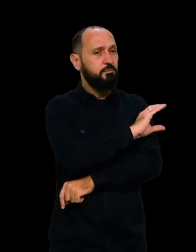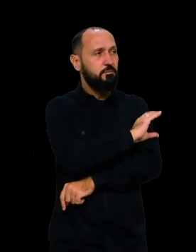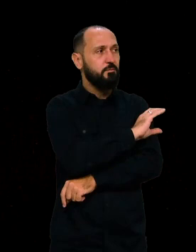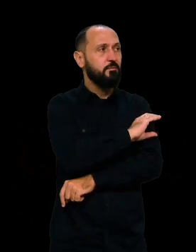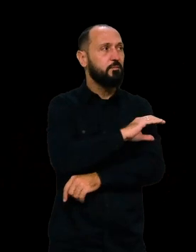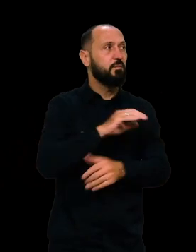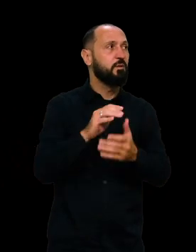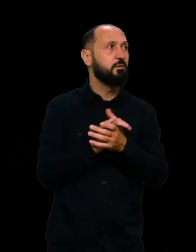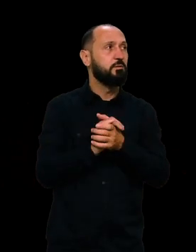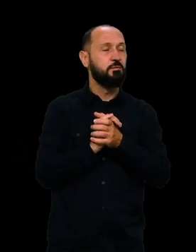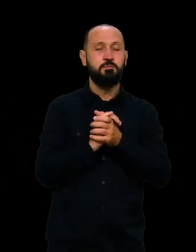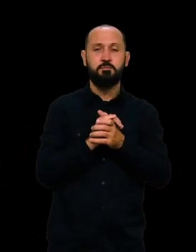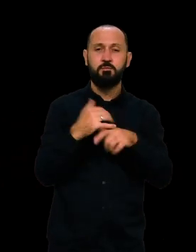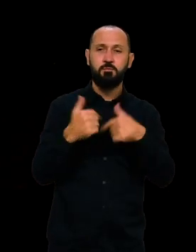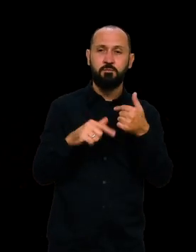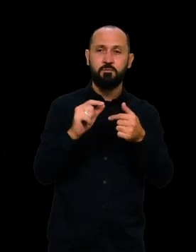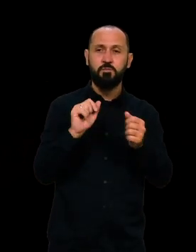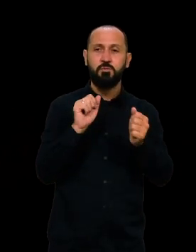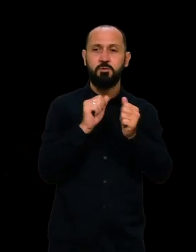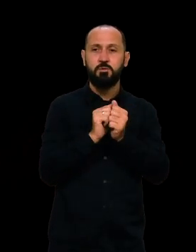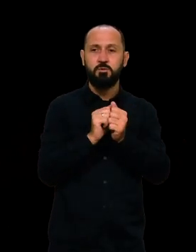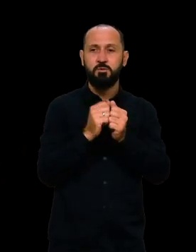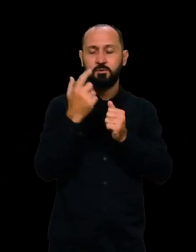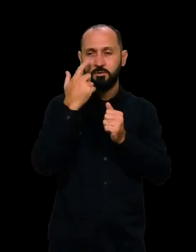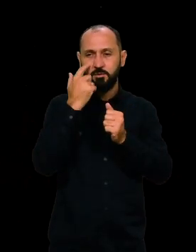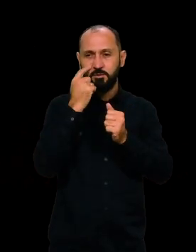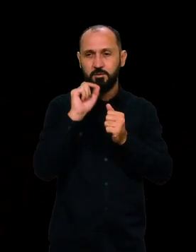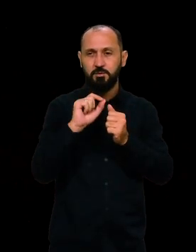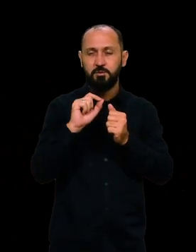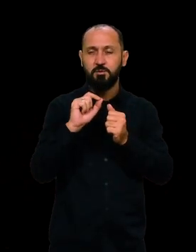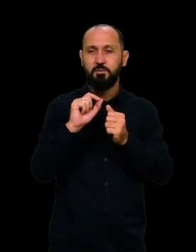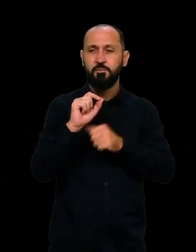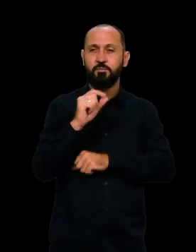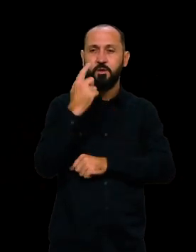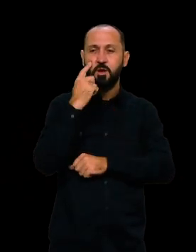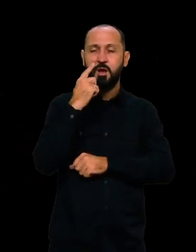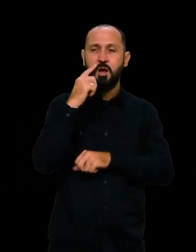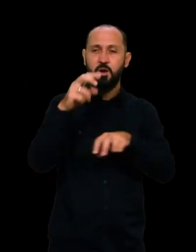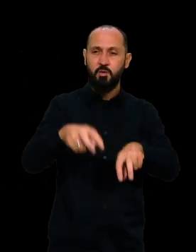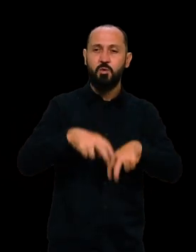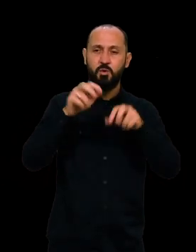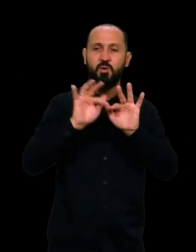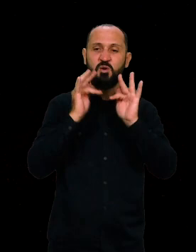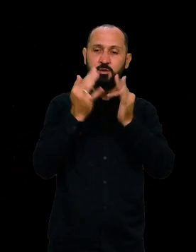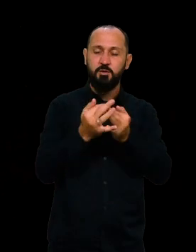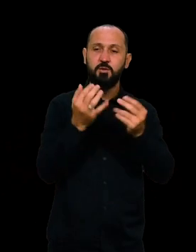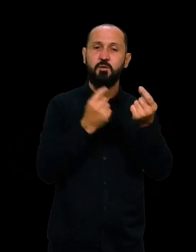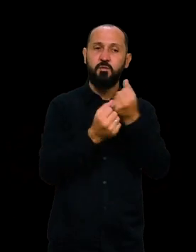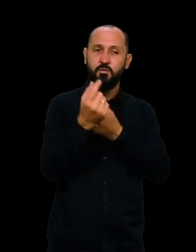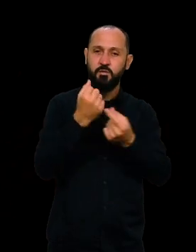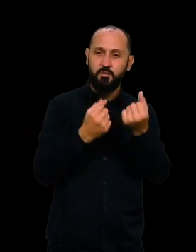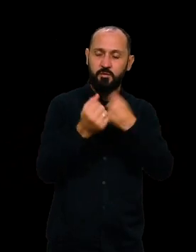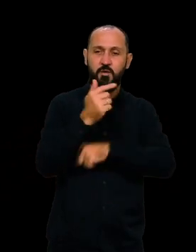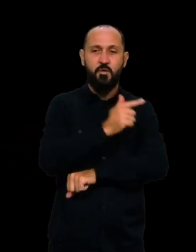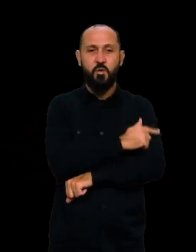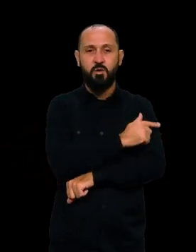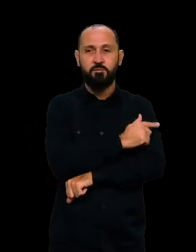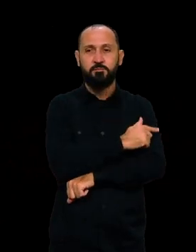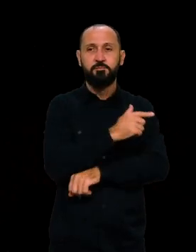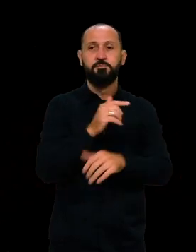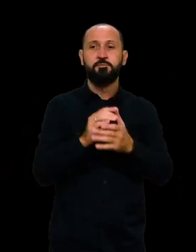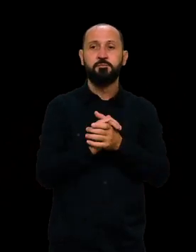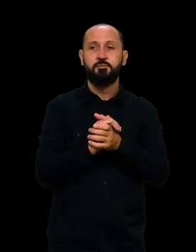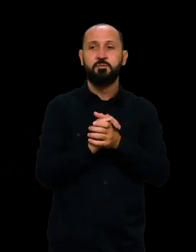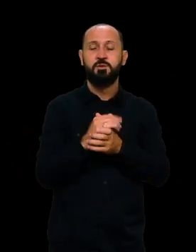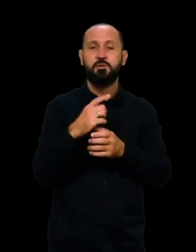funções aí de coordenação do PRONAF, que é o Programa de Apoio à Agricultura Familiar, Nacional da Agricultura Familiar, ser a parte